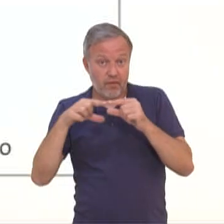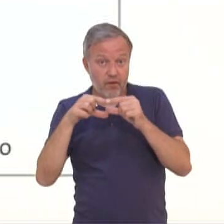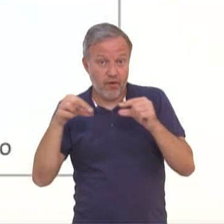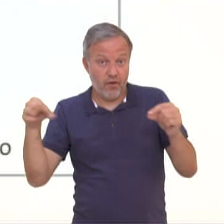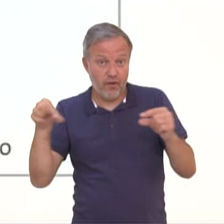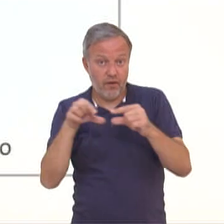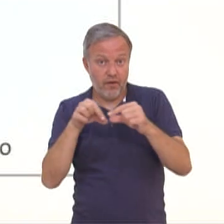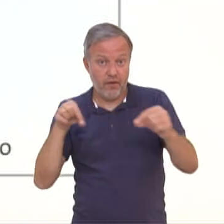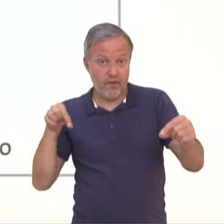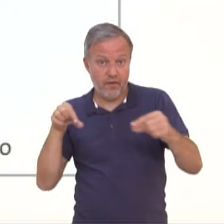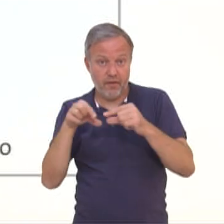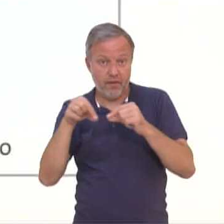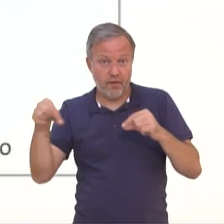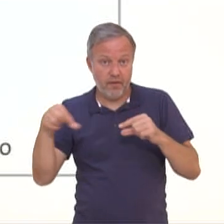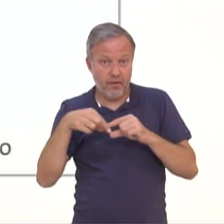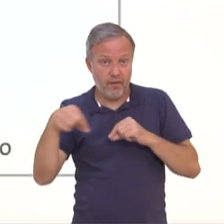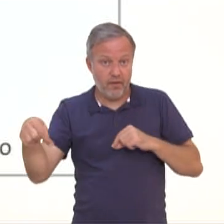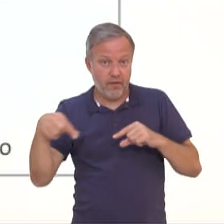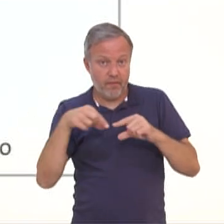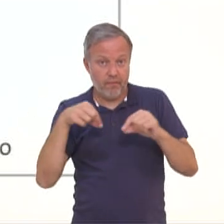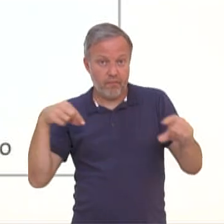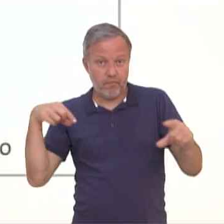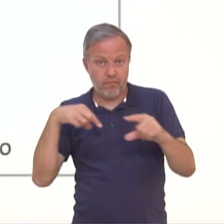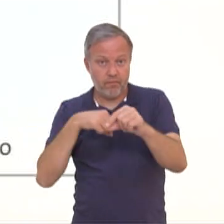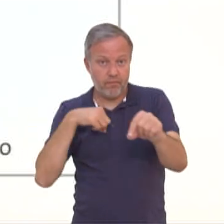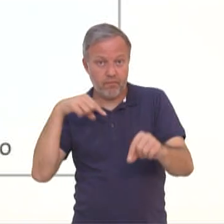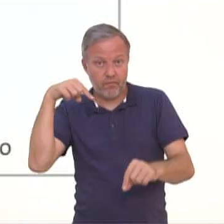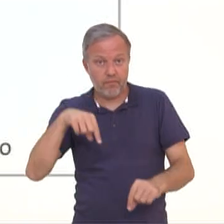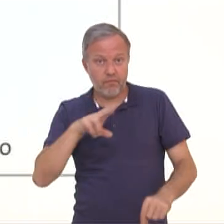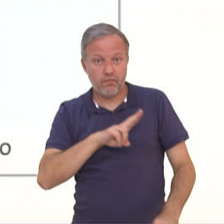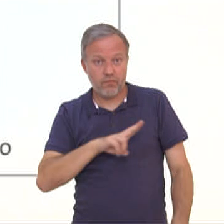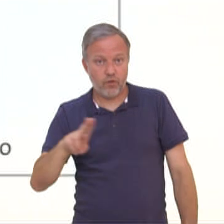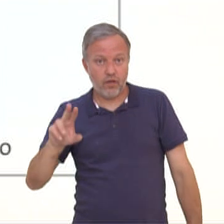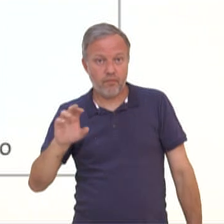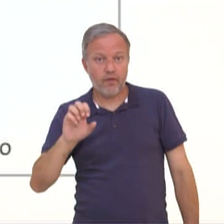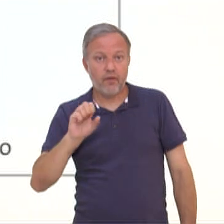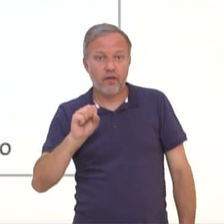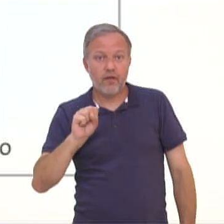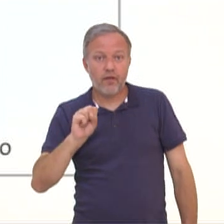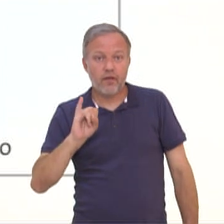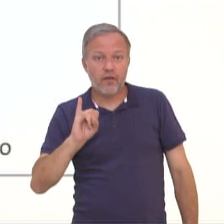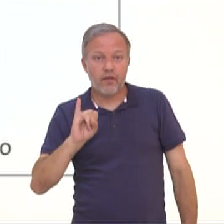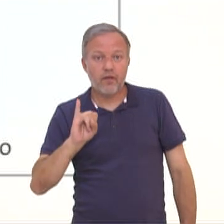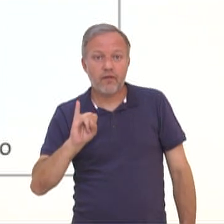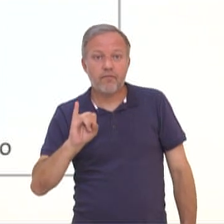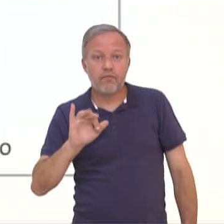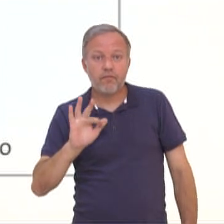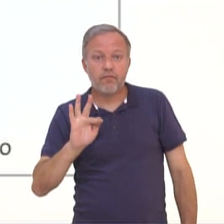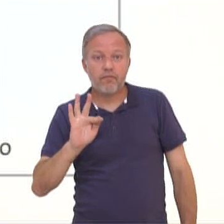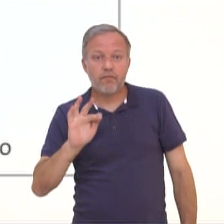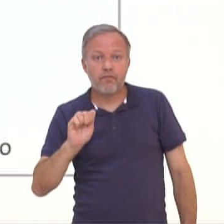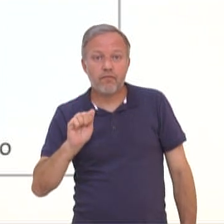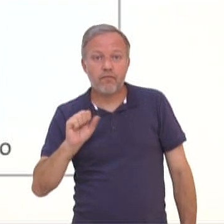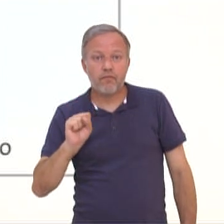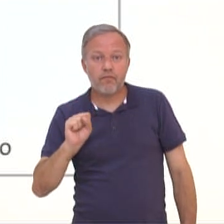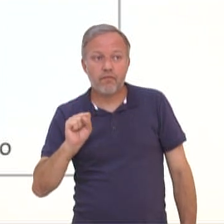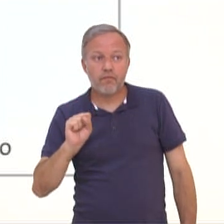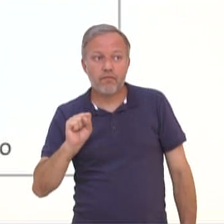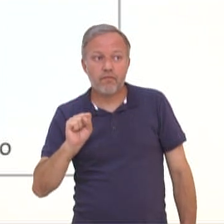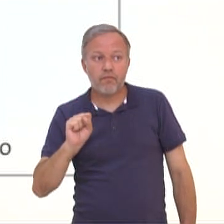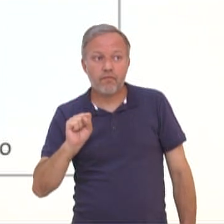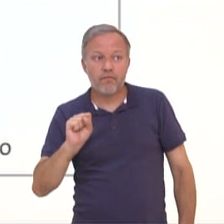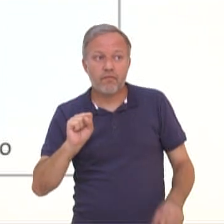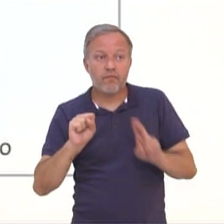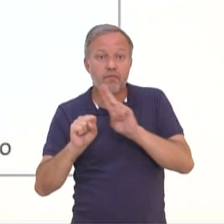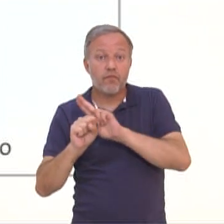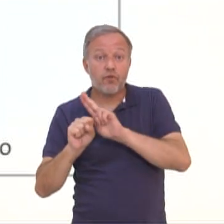filamentos, chamados hifas. E todas as hifas juntas formam o que nós chamamos de micélio. É